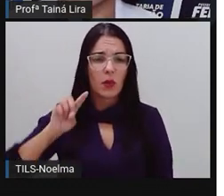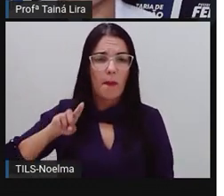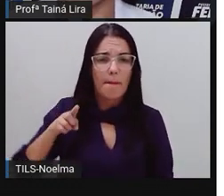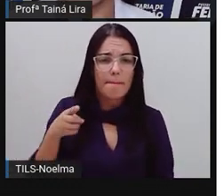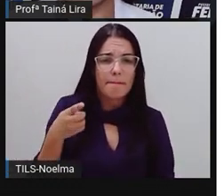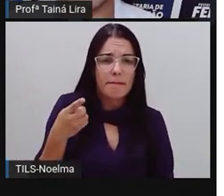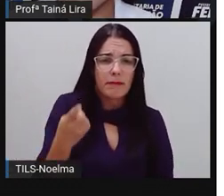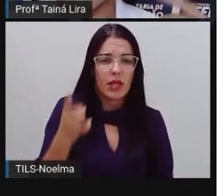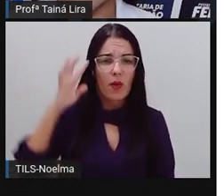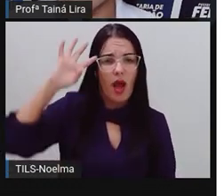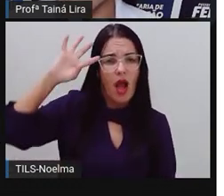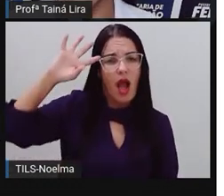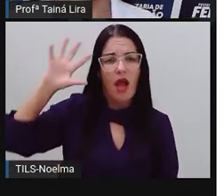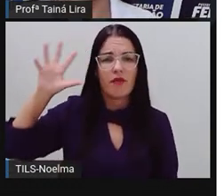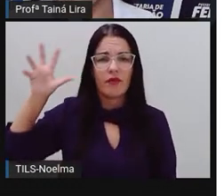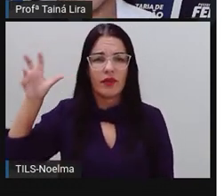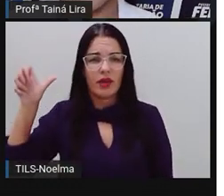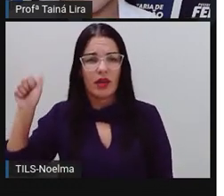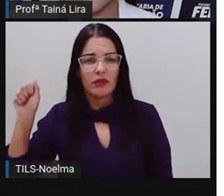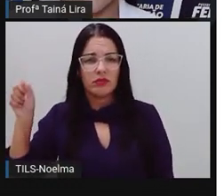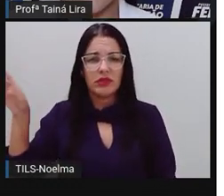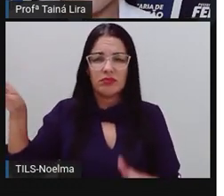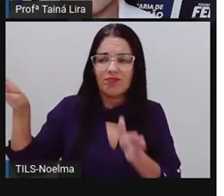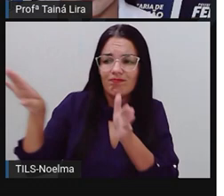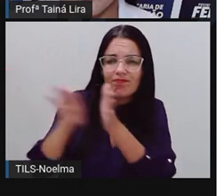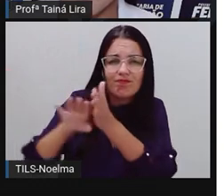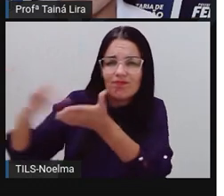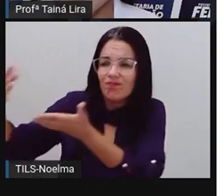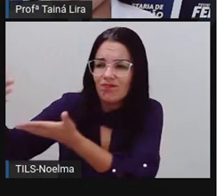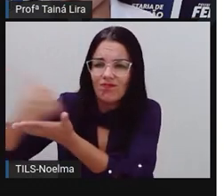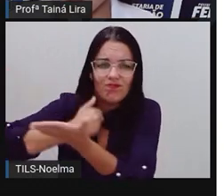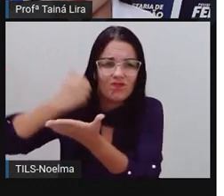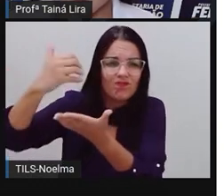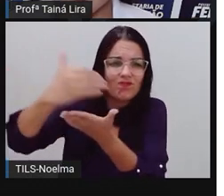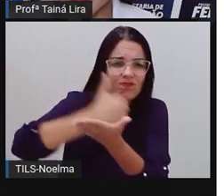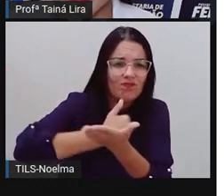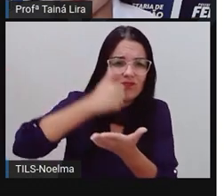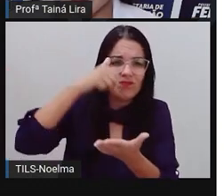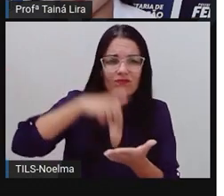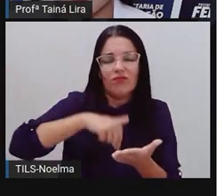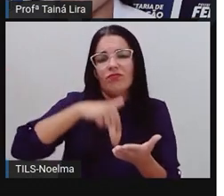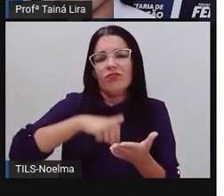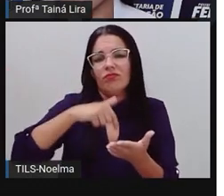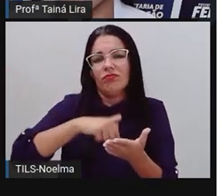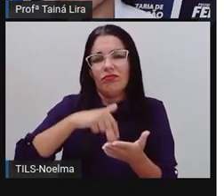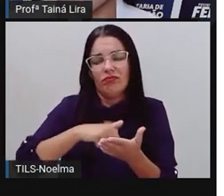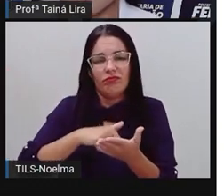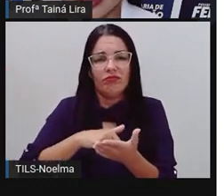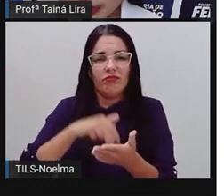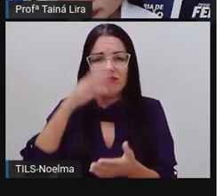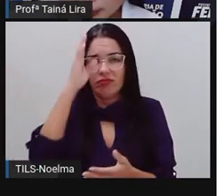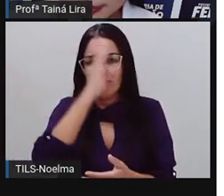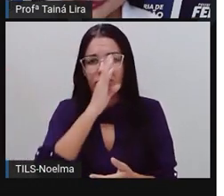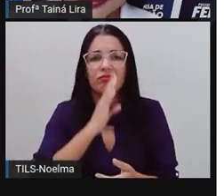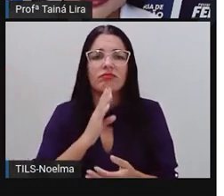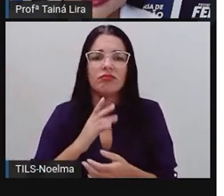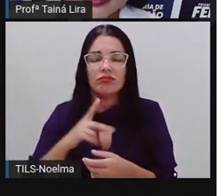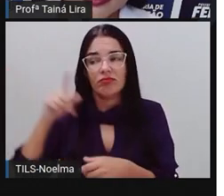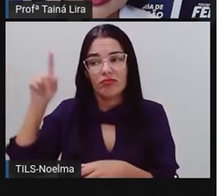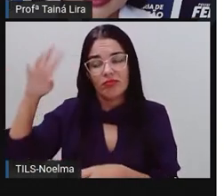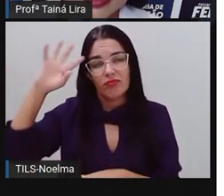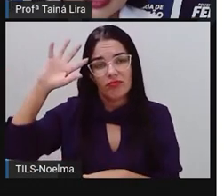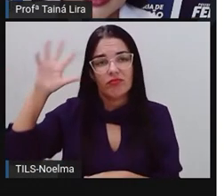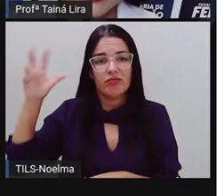foram foram trazidos para o Brasil tá de Moçambique para o Brasil certo